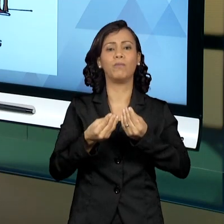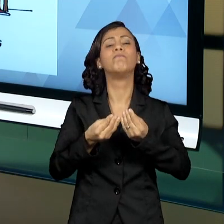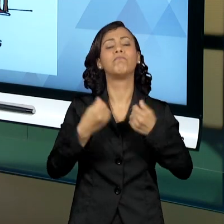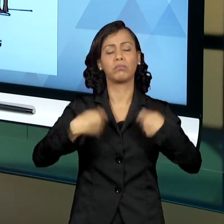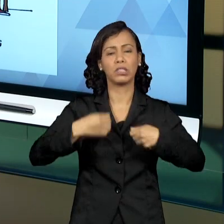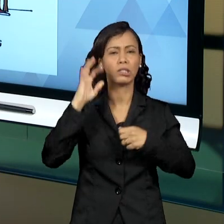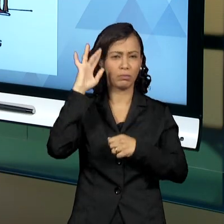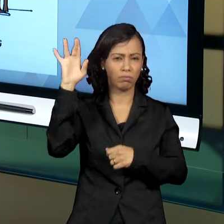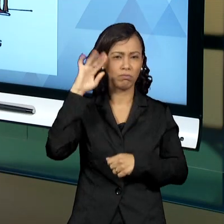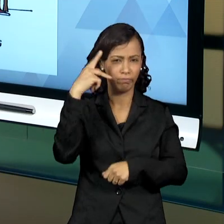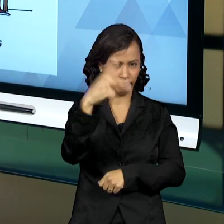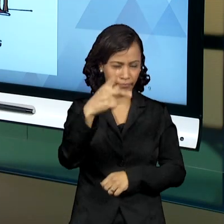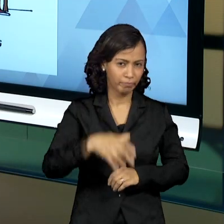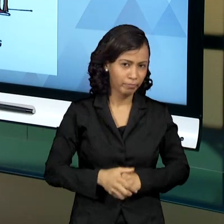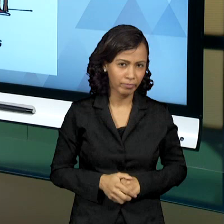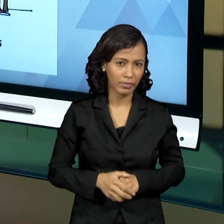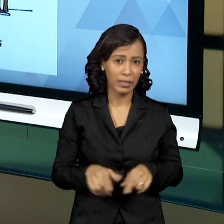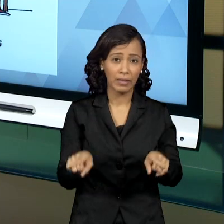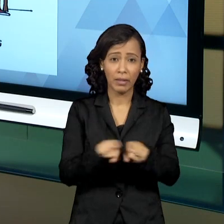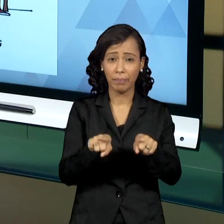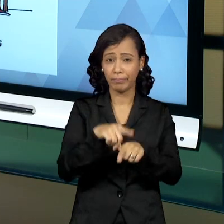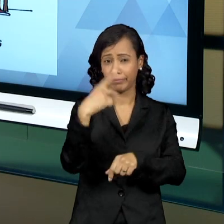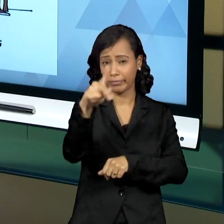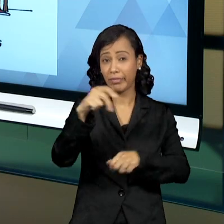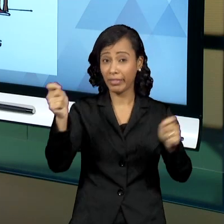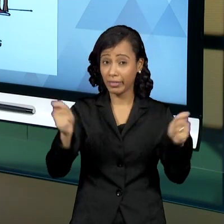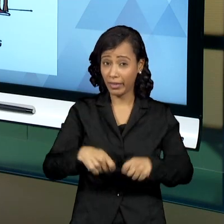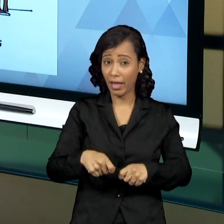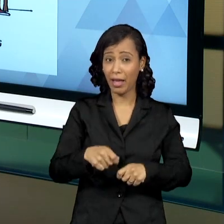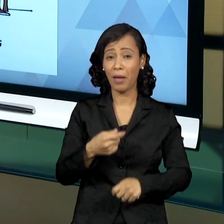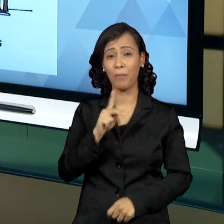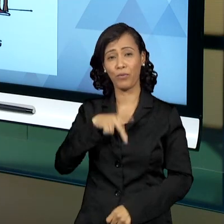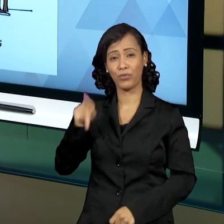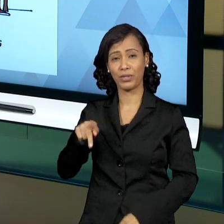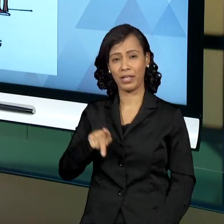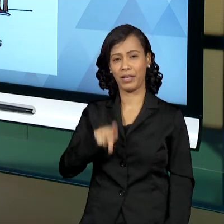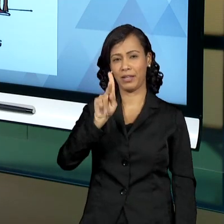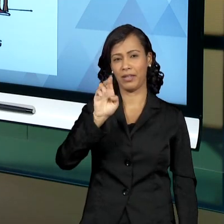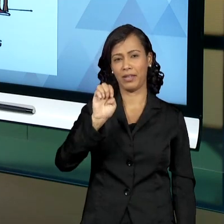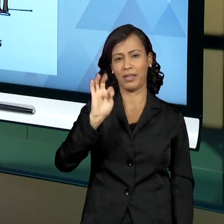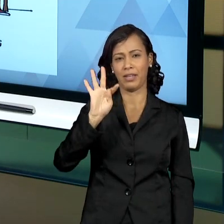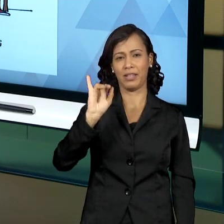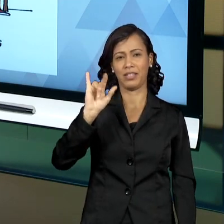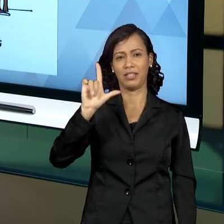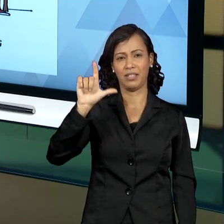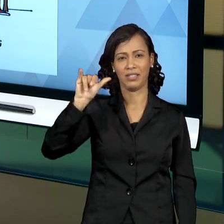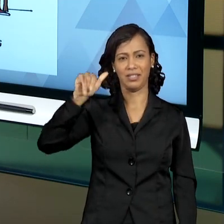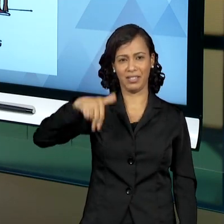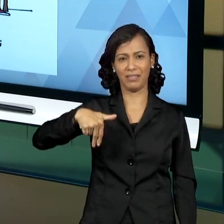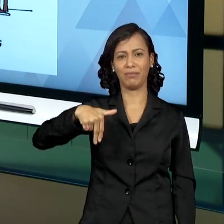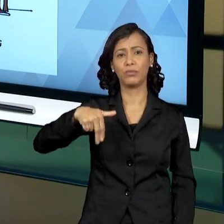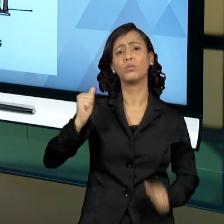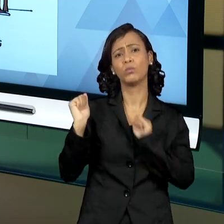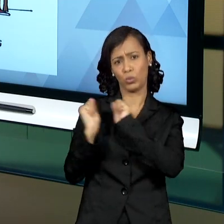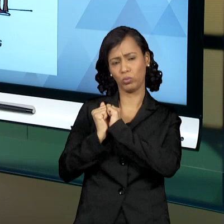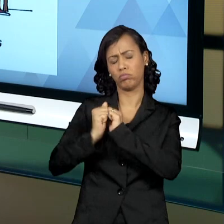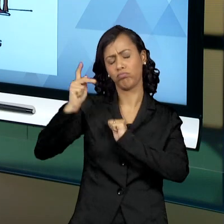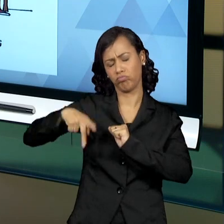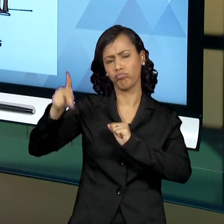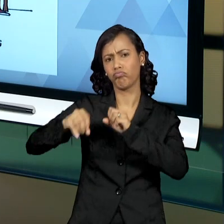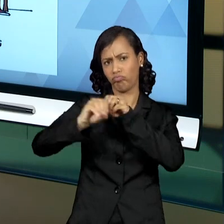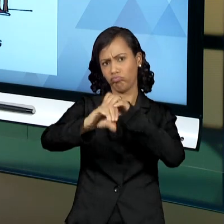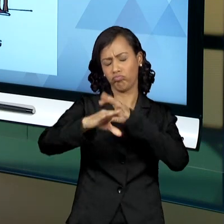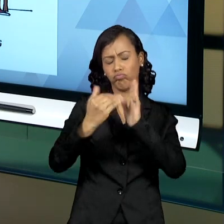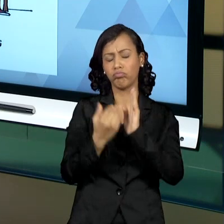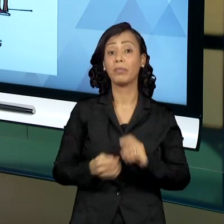poderão aprofundar mais esse conhecimento com a professora Kathleen, porém, é imprescindível